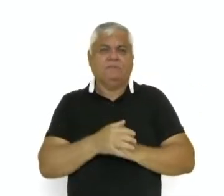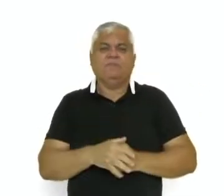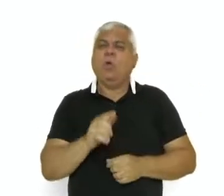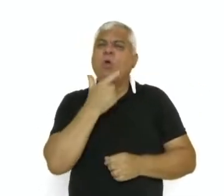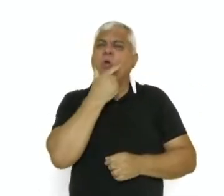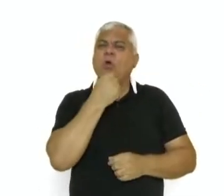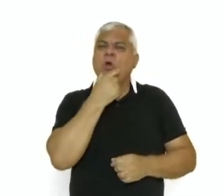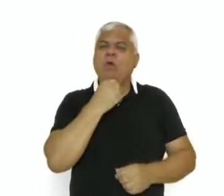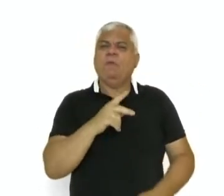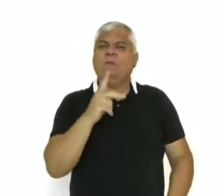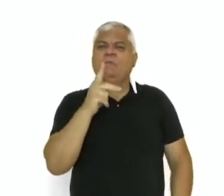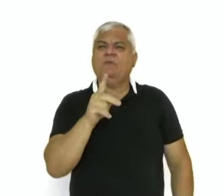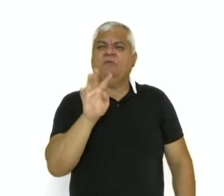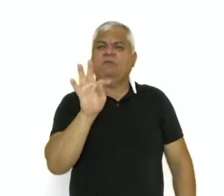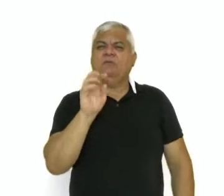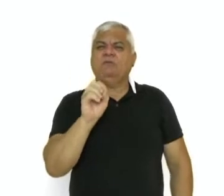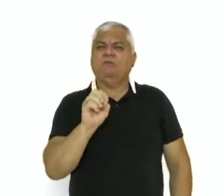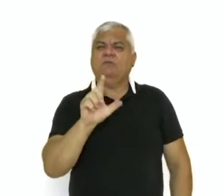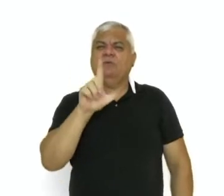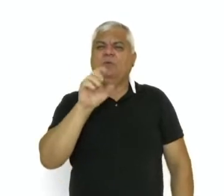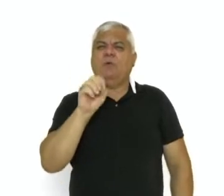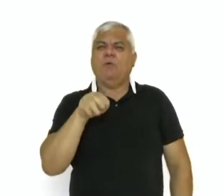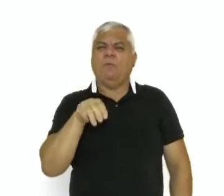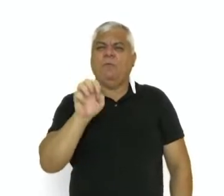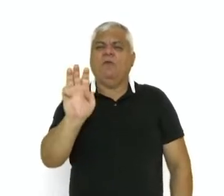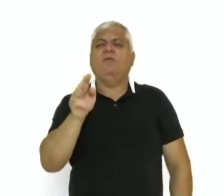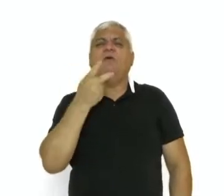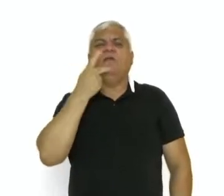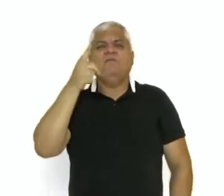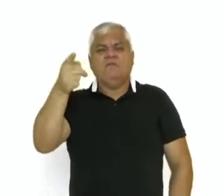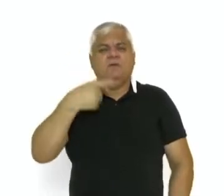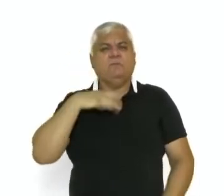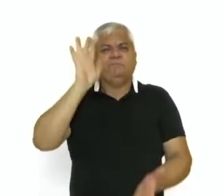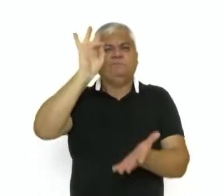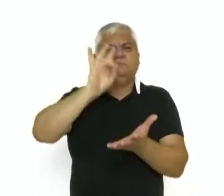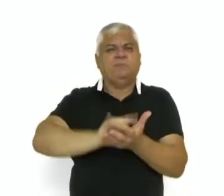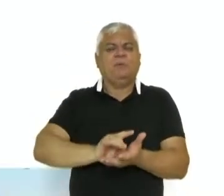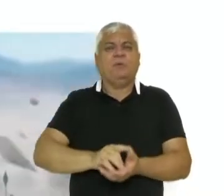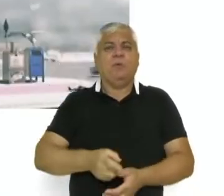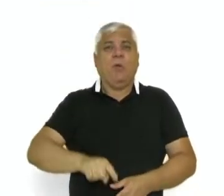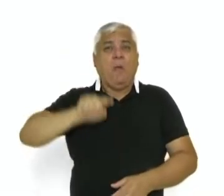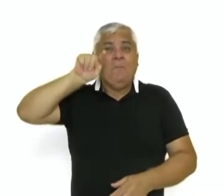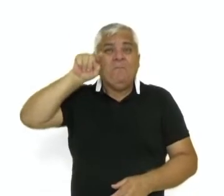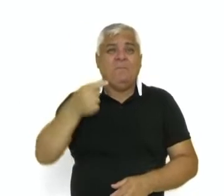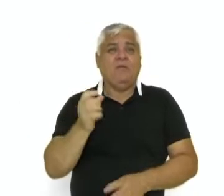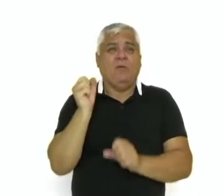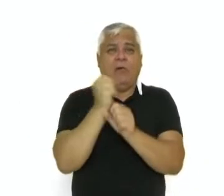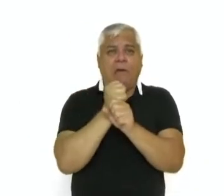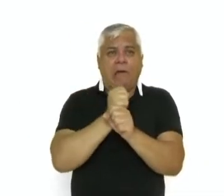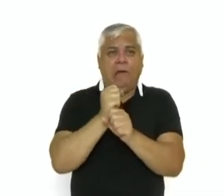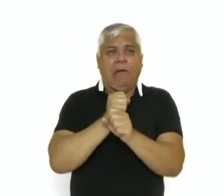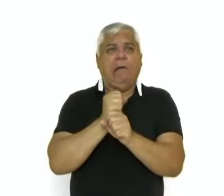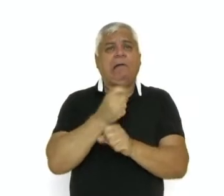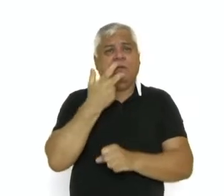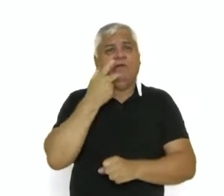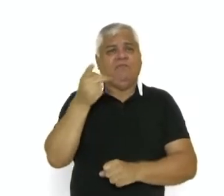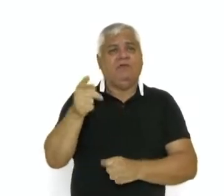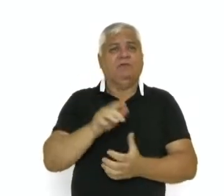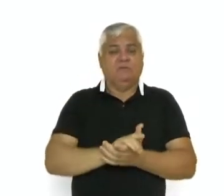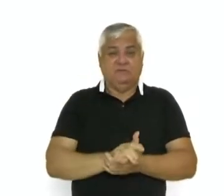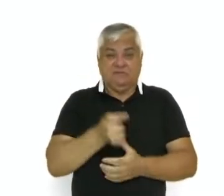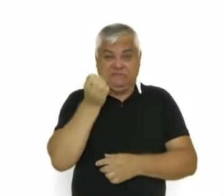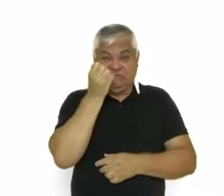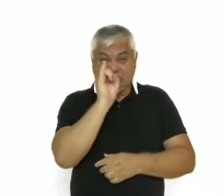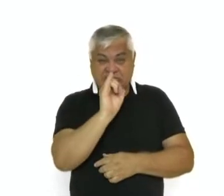Almagesto, escrito no século II, afirmou algo que durou mais de 1 milênio. Veja que doido. Se a